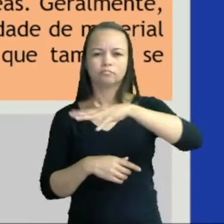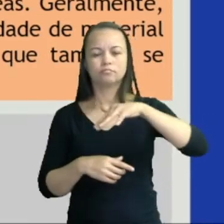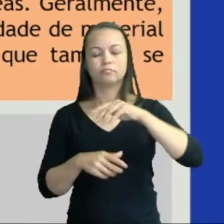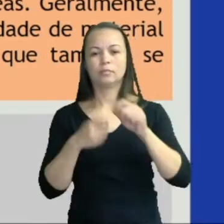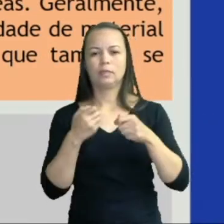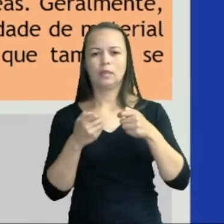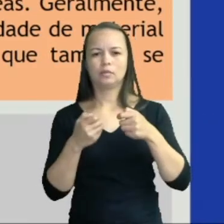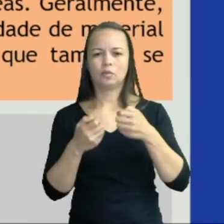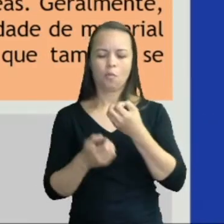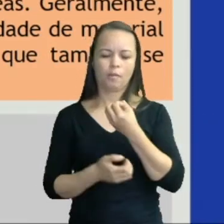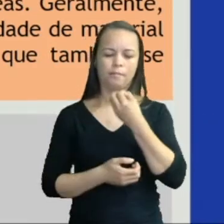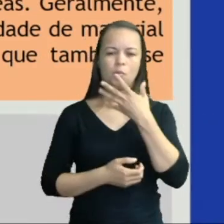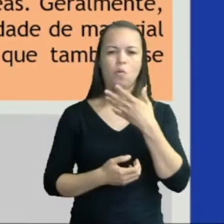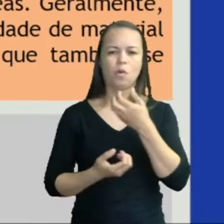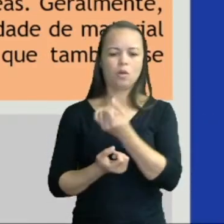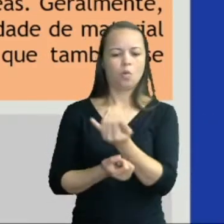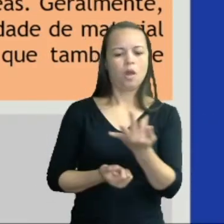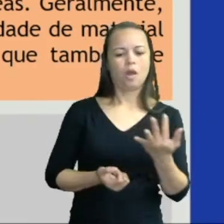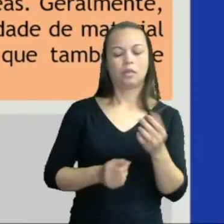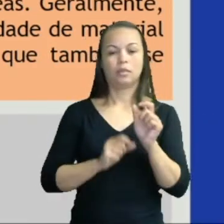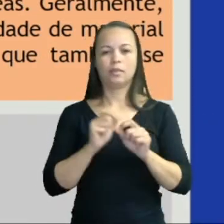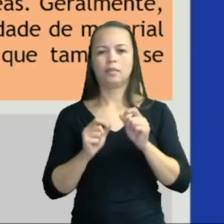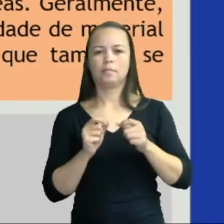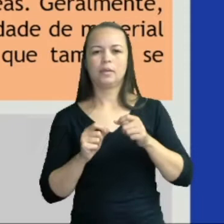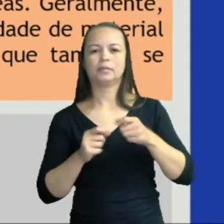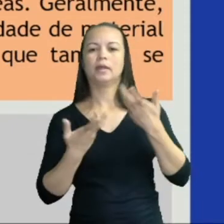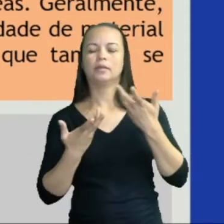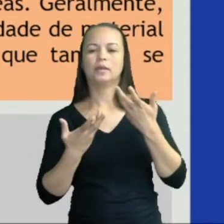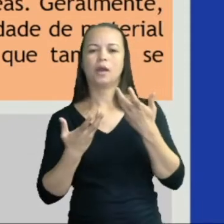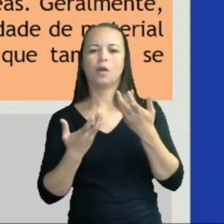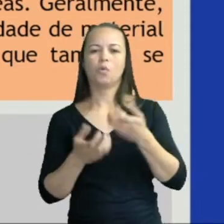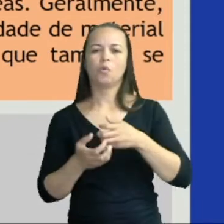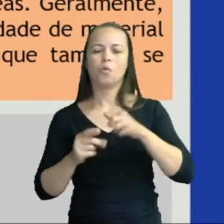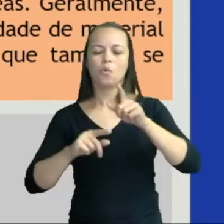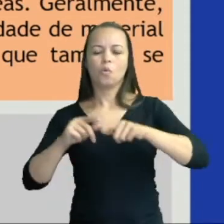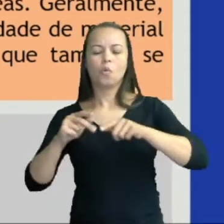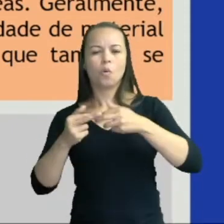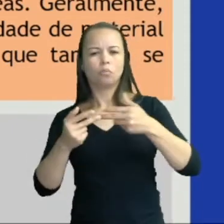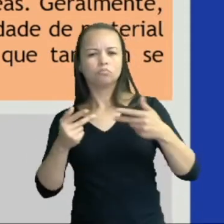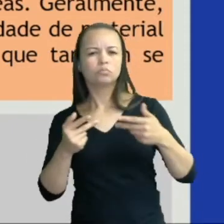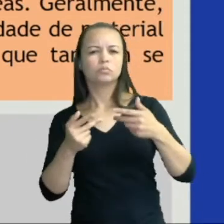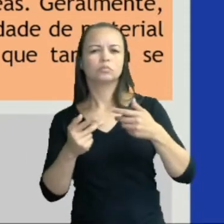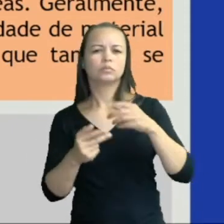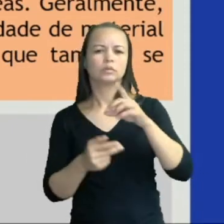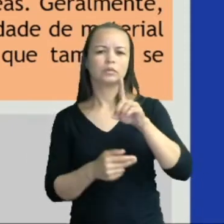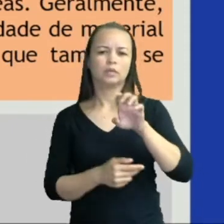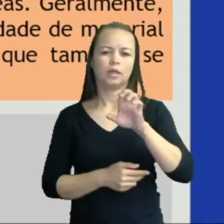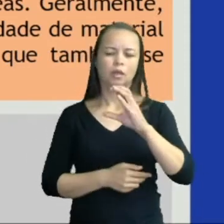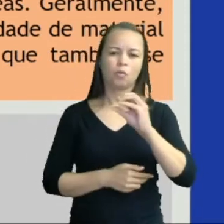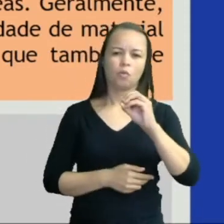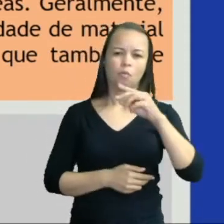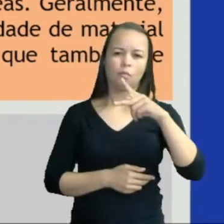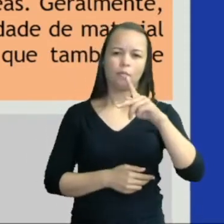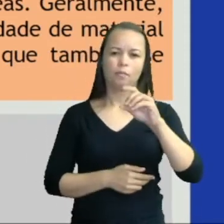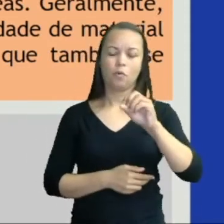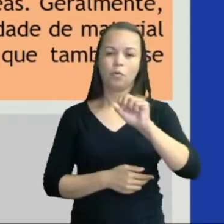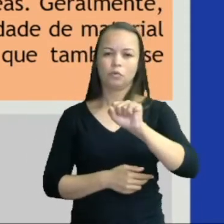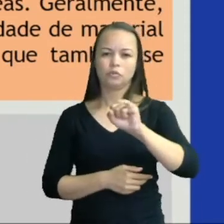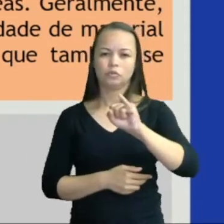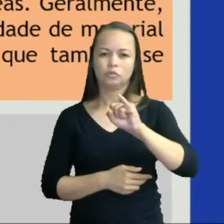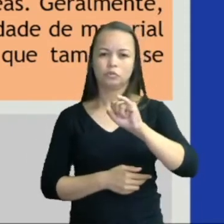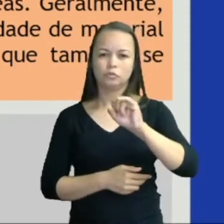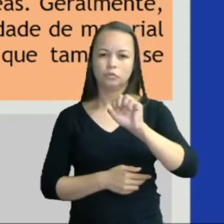uma boa quantidade de material orgânico decomposto, o que faz com que também se chame de